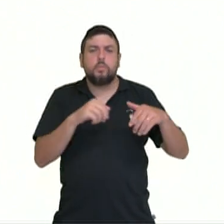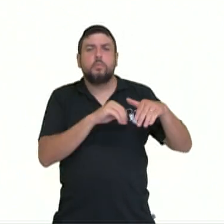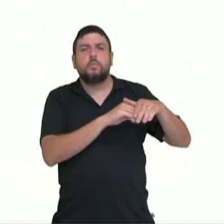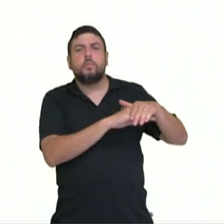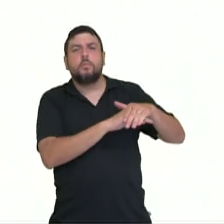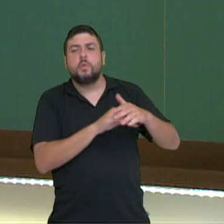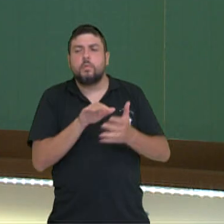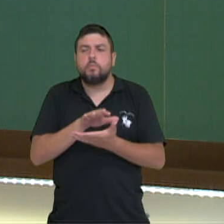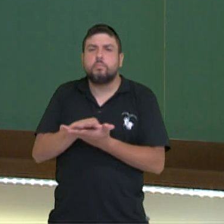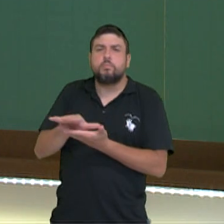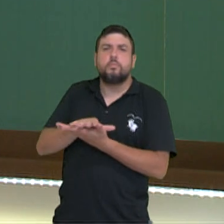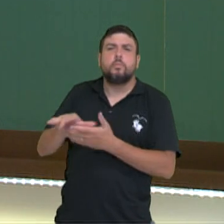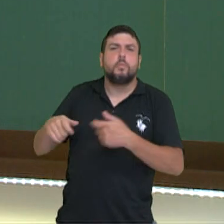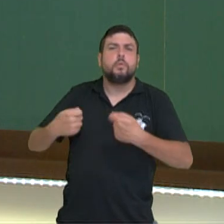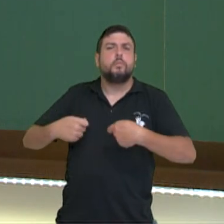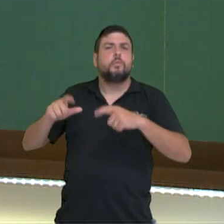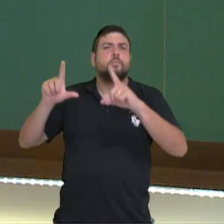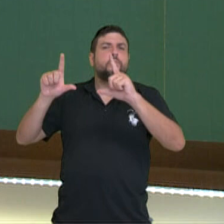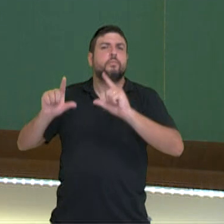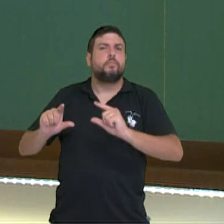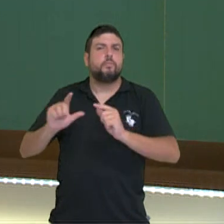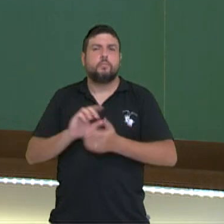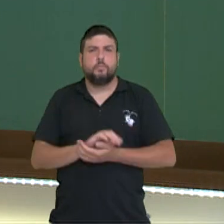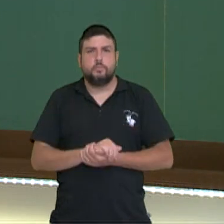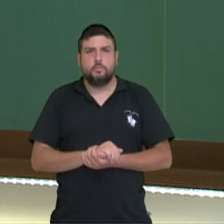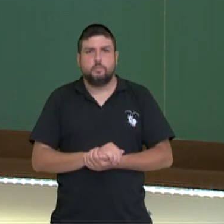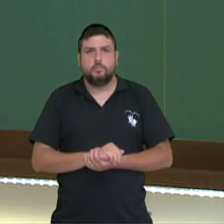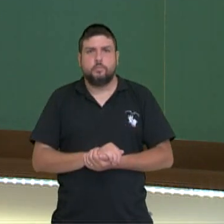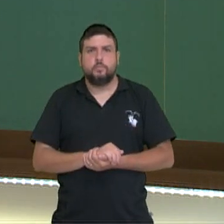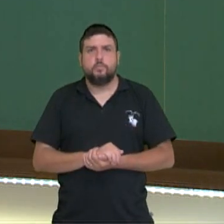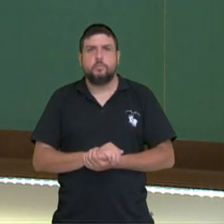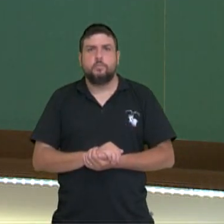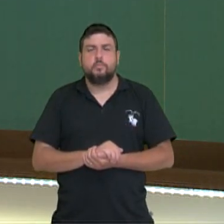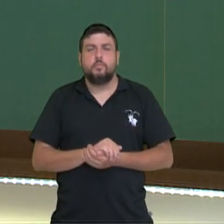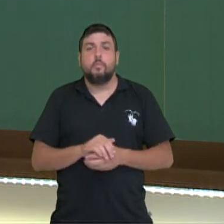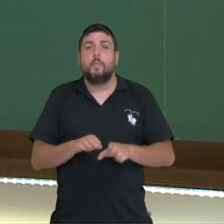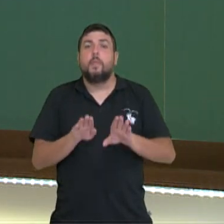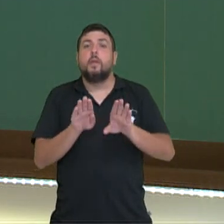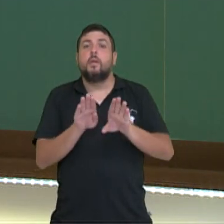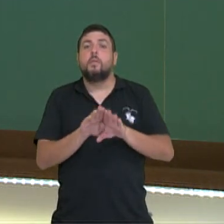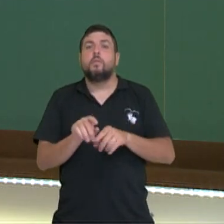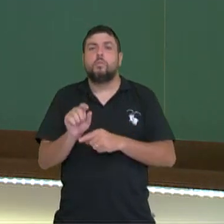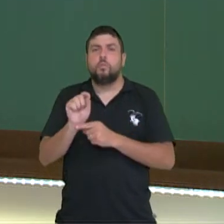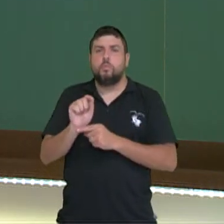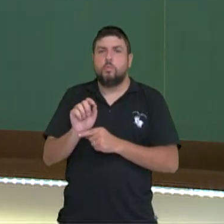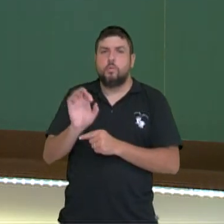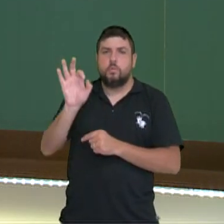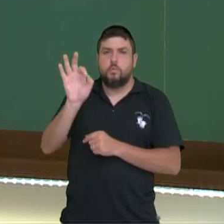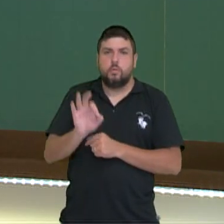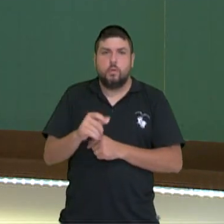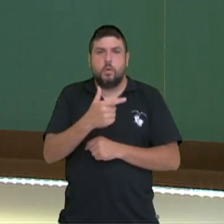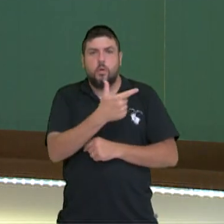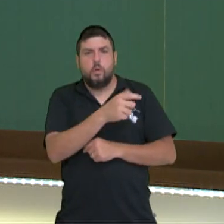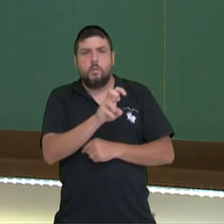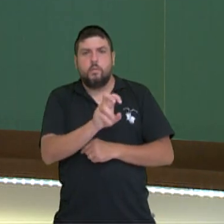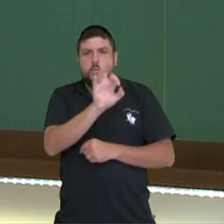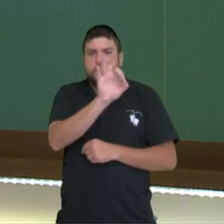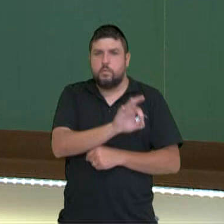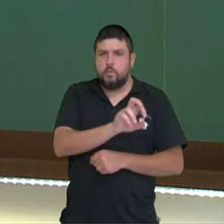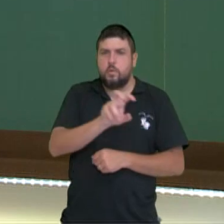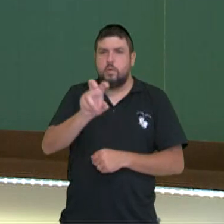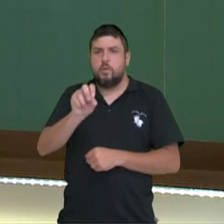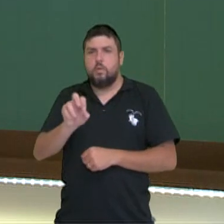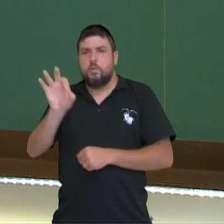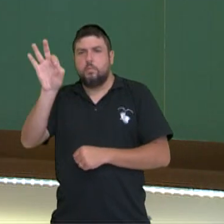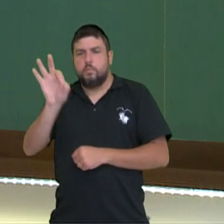saber quanto por cento ali ela precisava guardar. Legal? E aí nós vimos ainda os percentuais, lá o 25%, 50%, aqueles